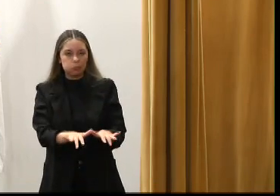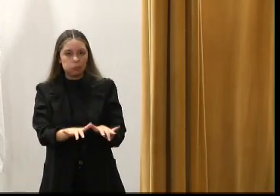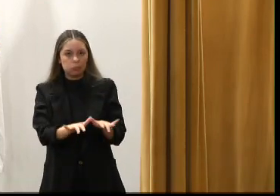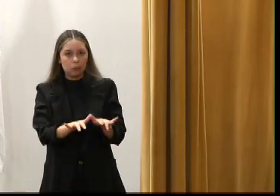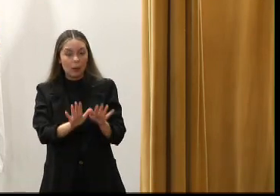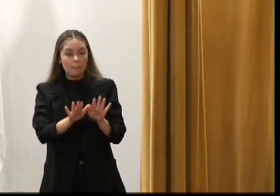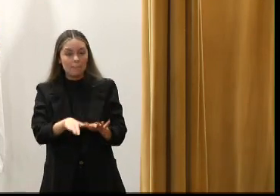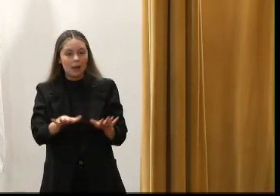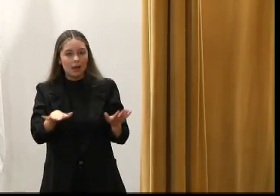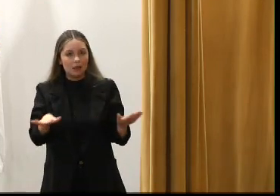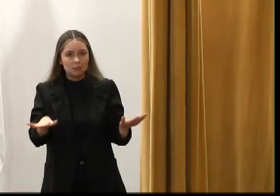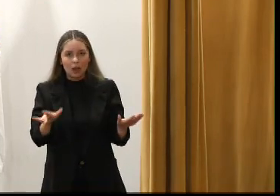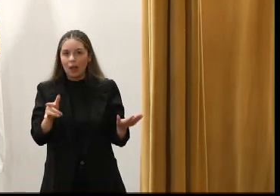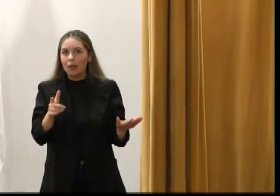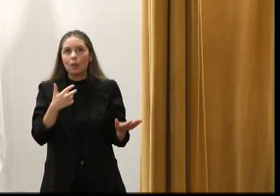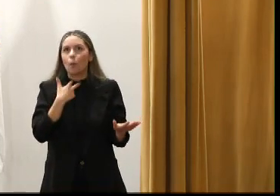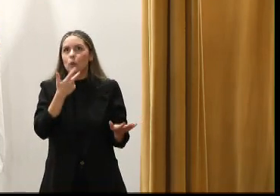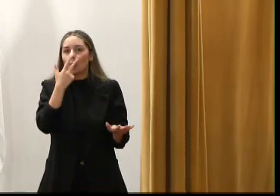completamente inequívoco.